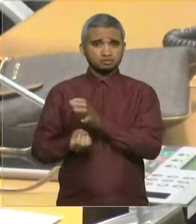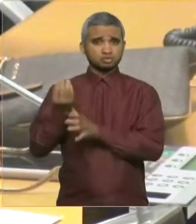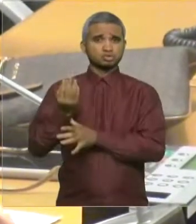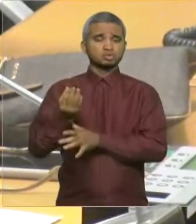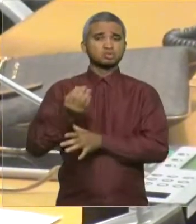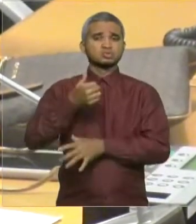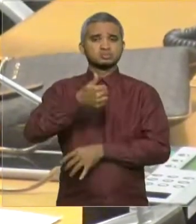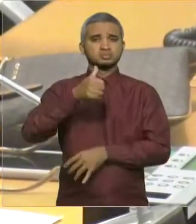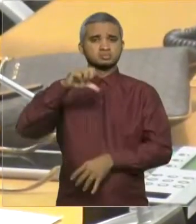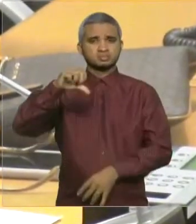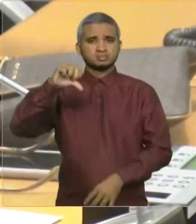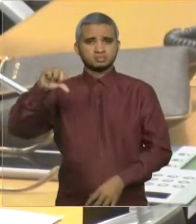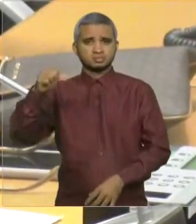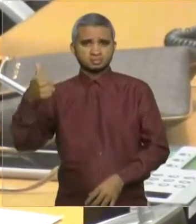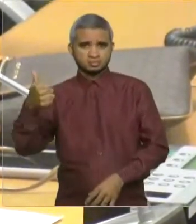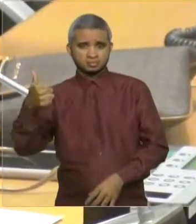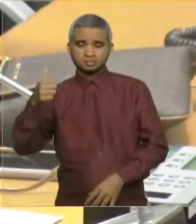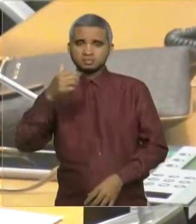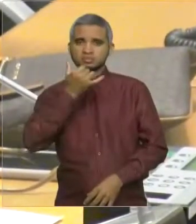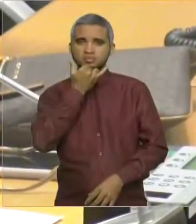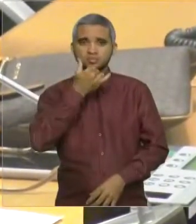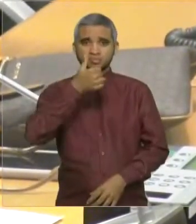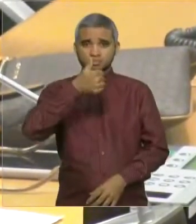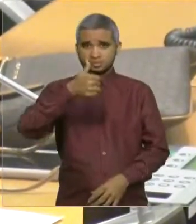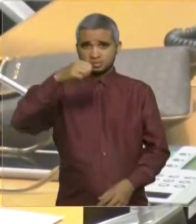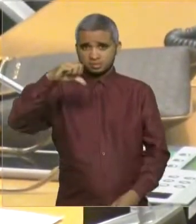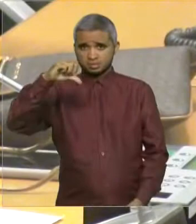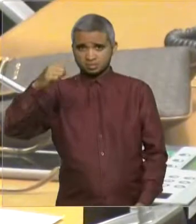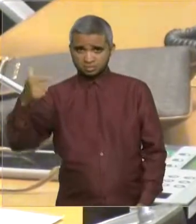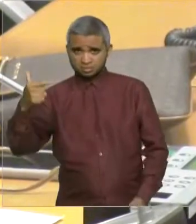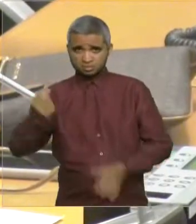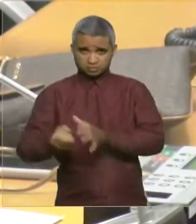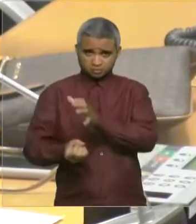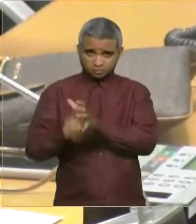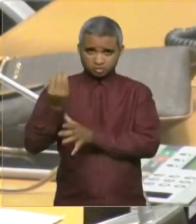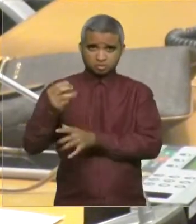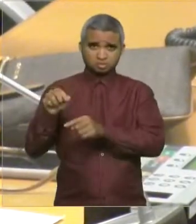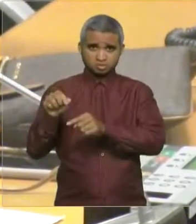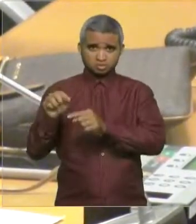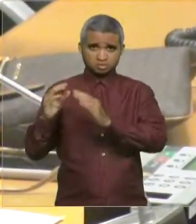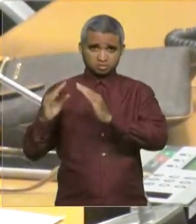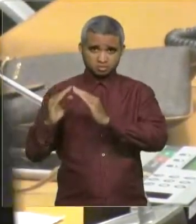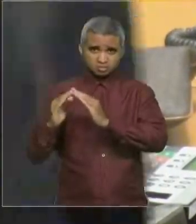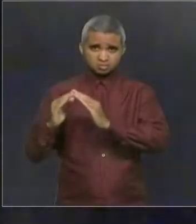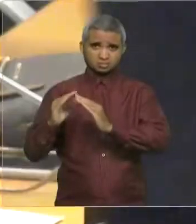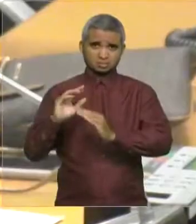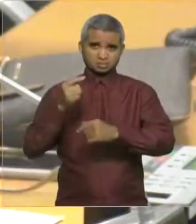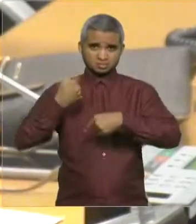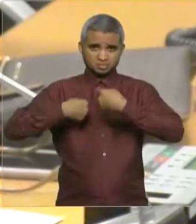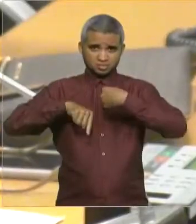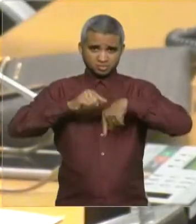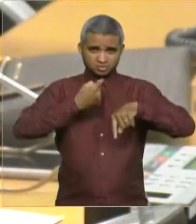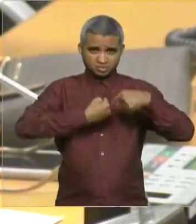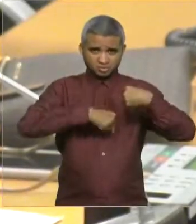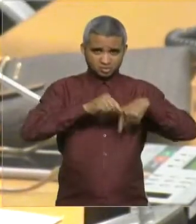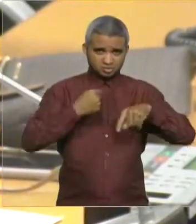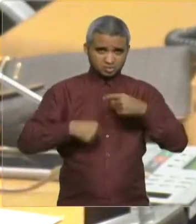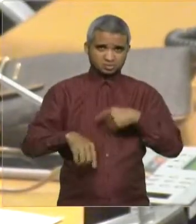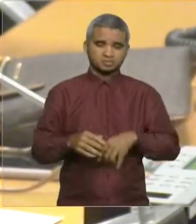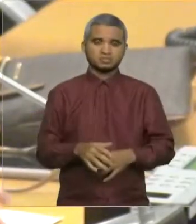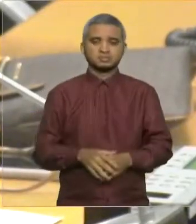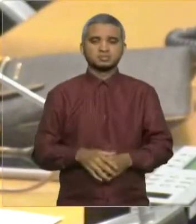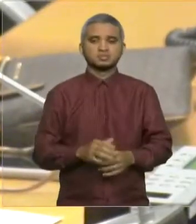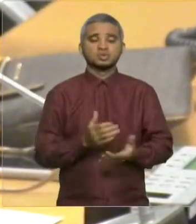pasme, já estamos com 357 pacientes, oriundos de várias cidades. É